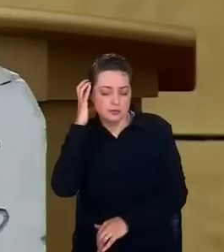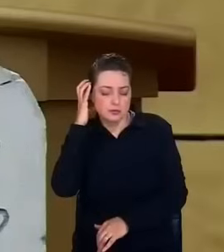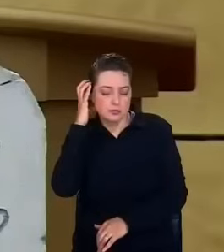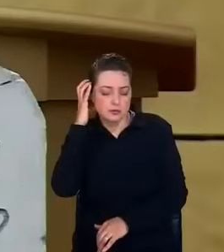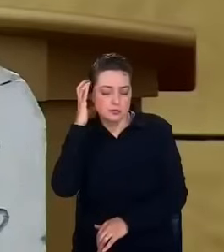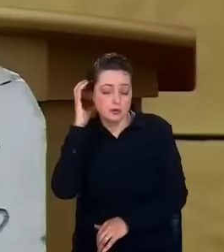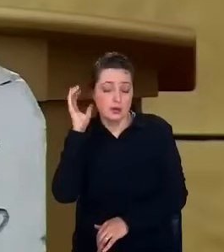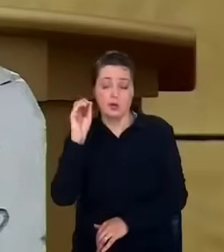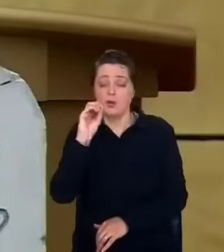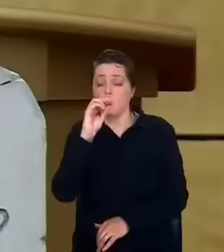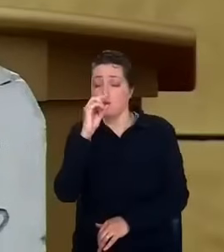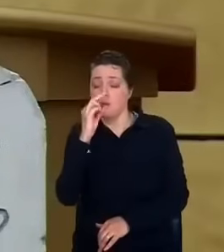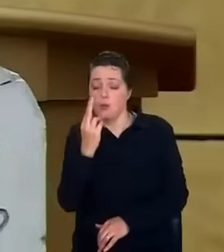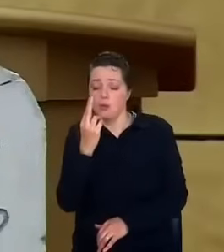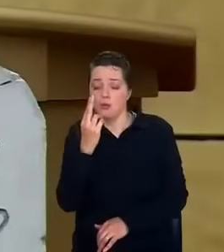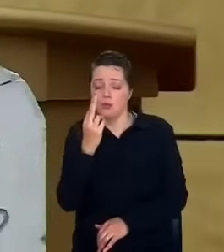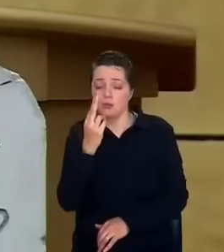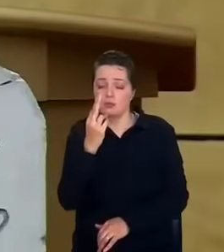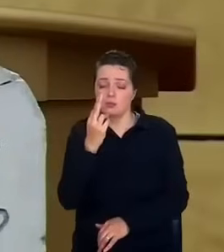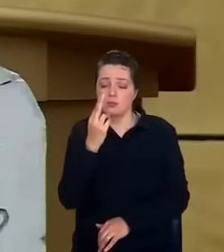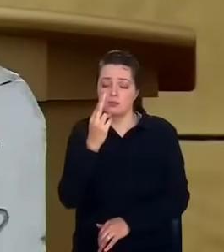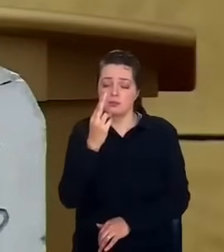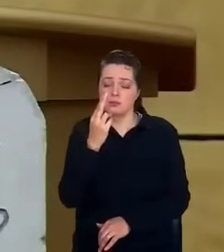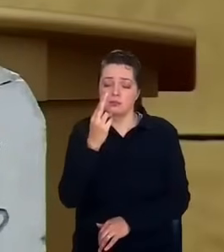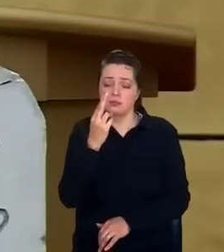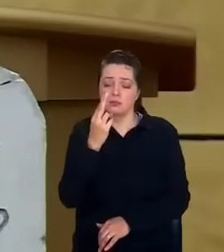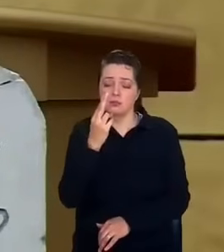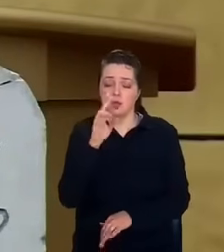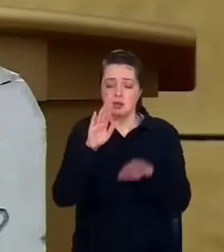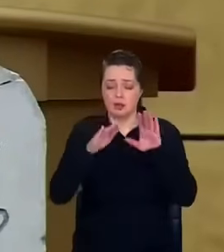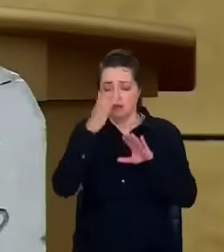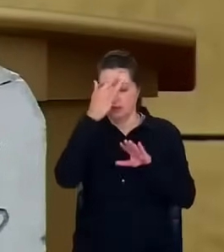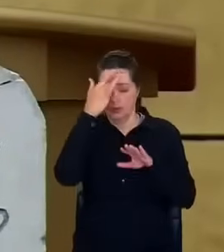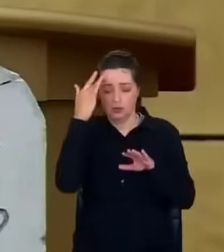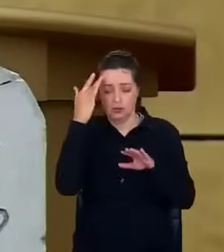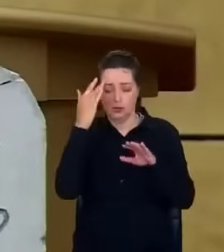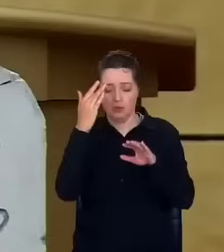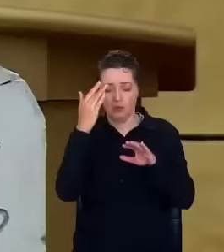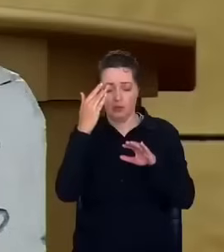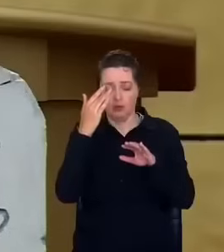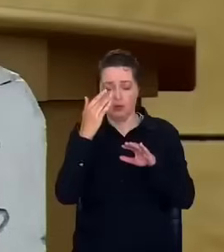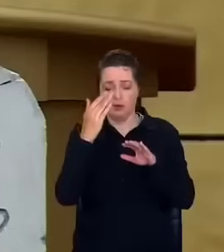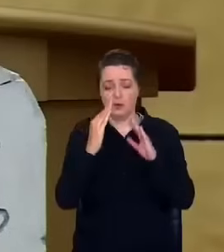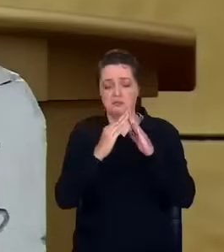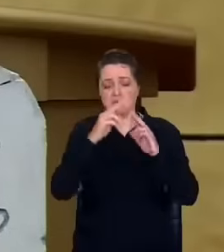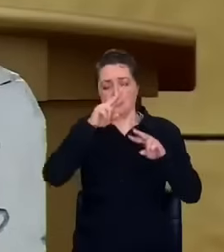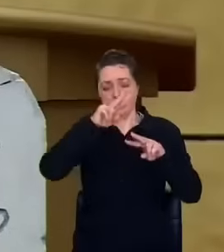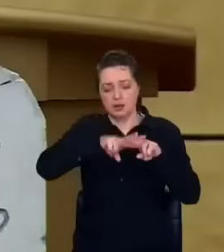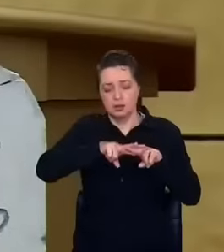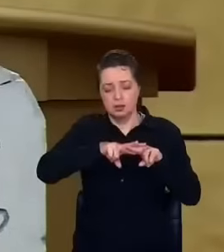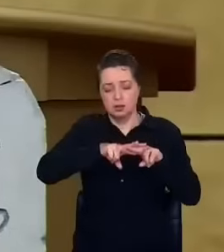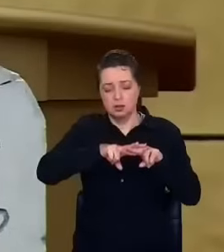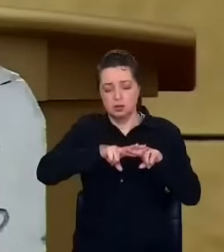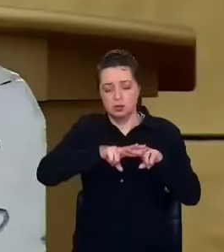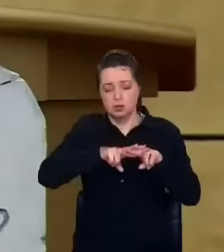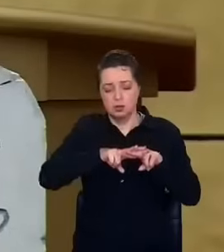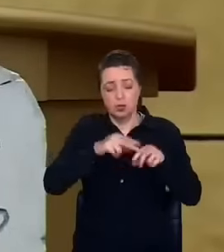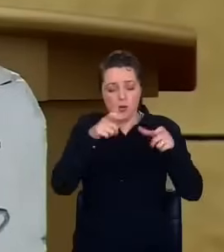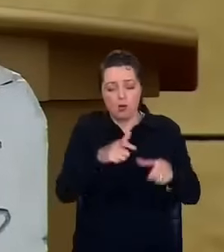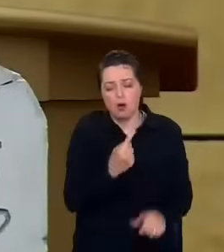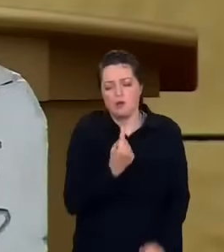ou então essa criatura que está numa solitária, num presídio,